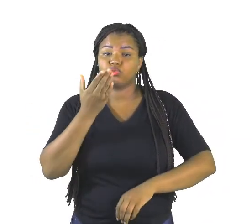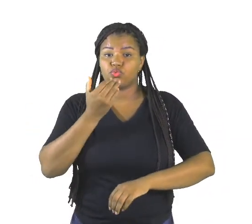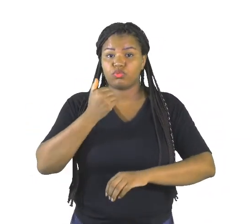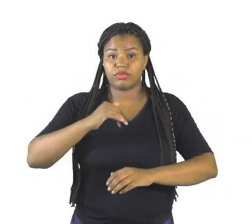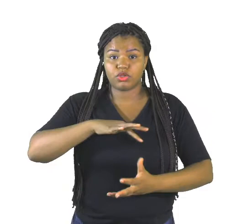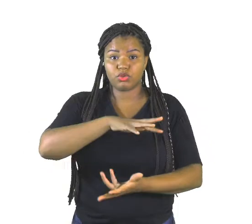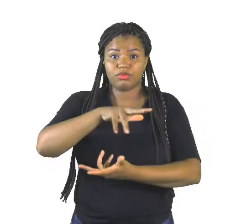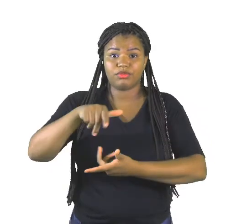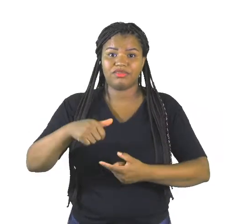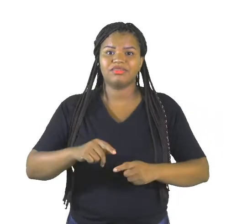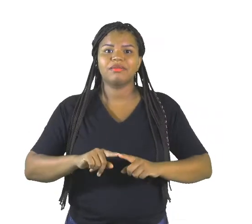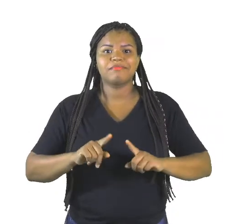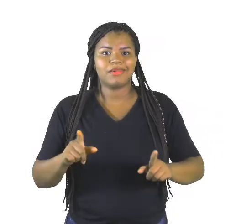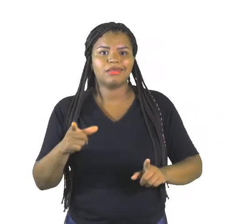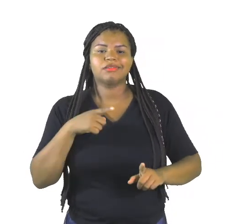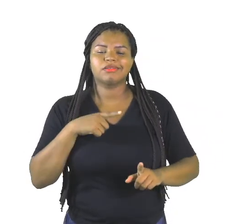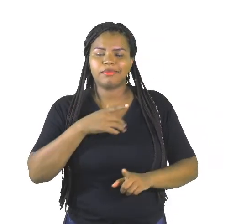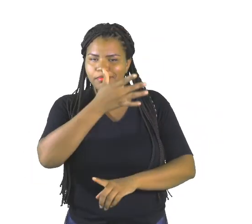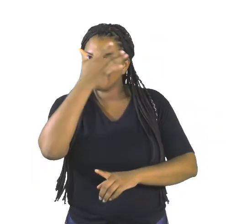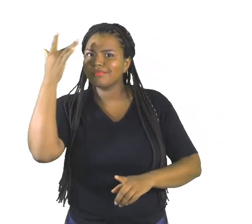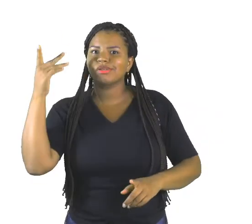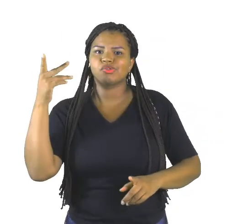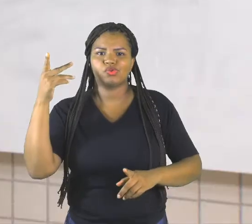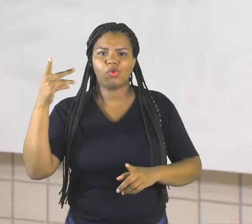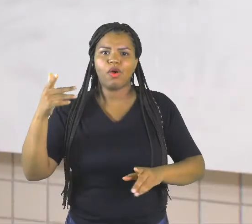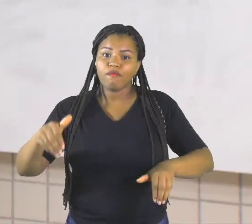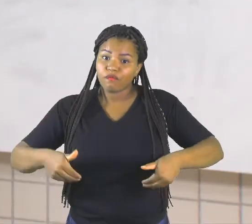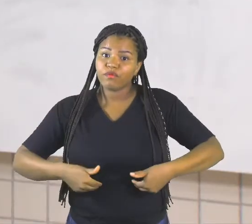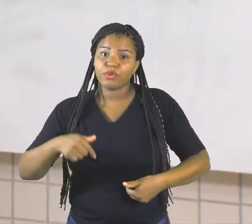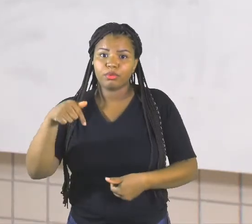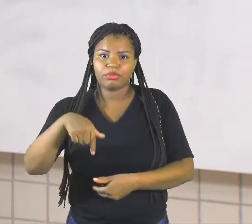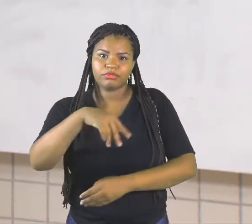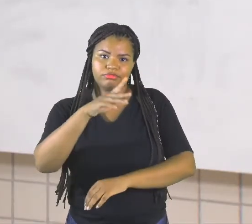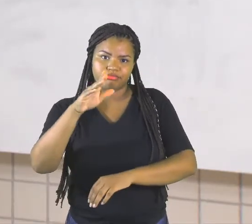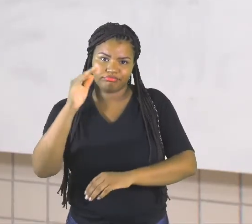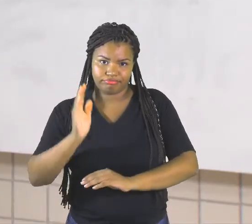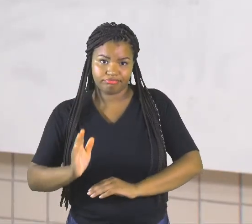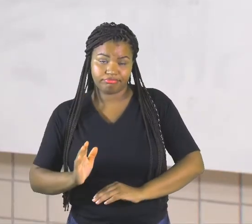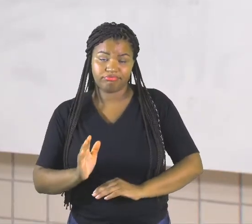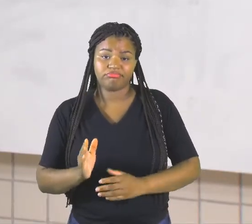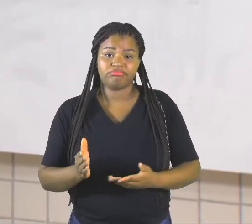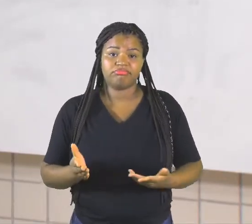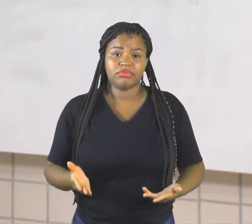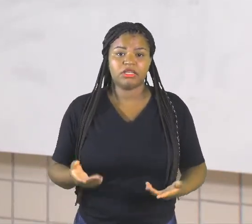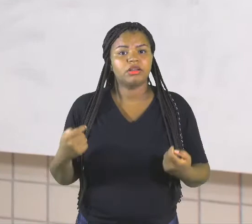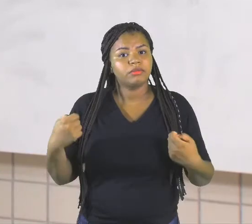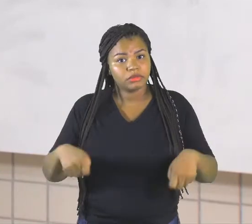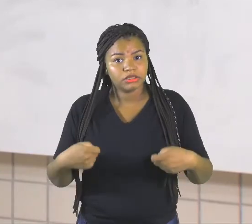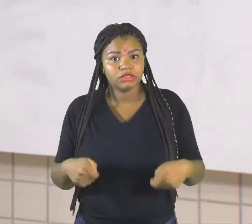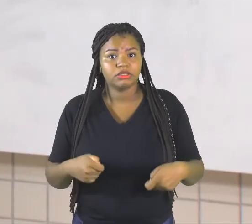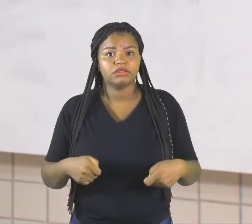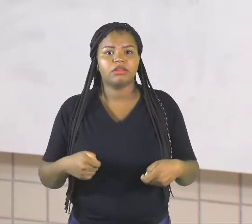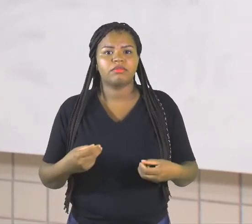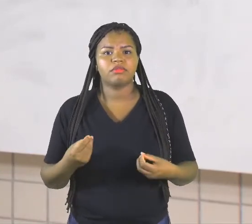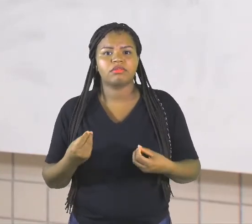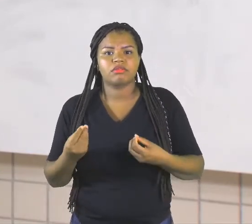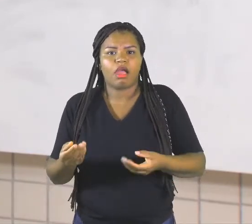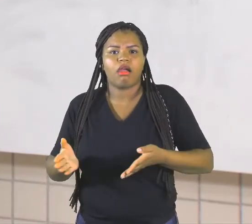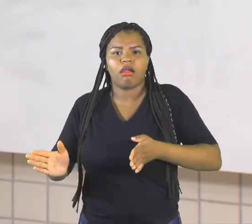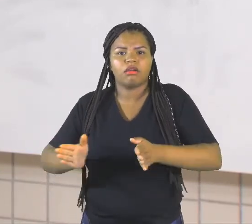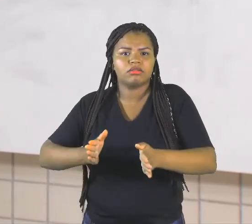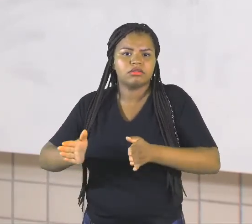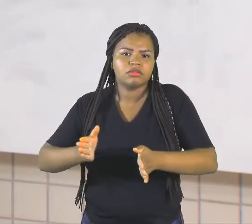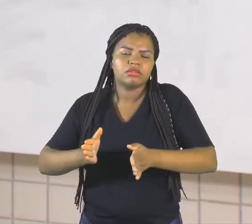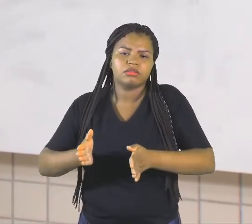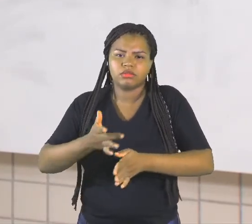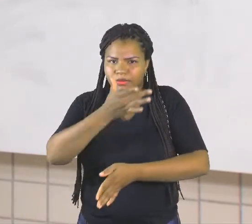E mesmo assim temos pessoas passando fome. Então nós precisamos realmente de dar acesso às pessoas a esse